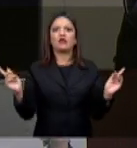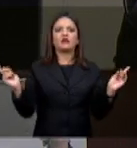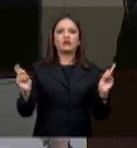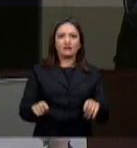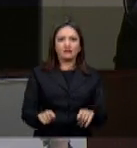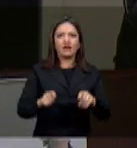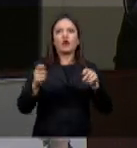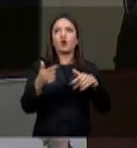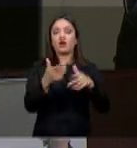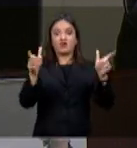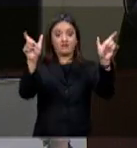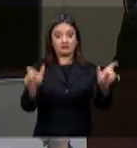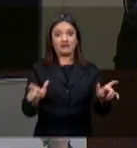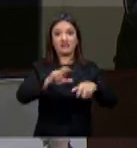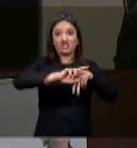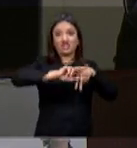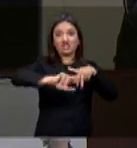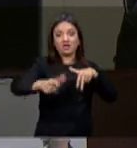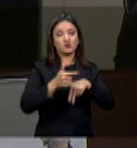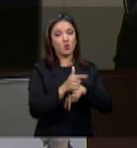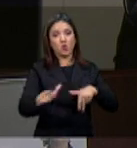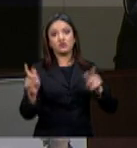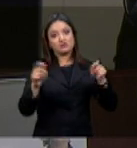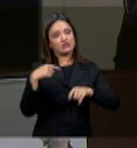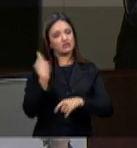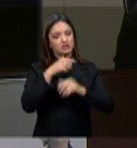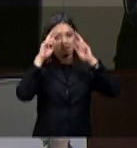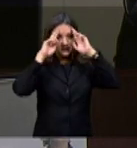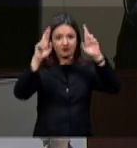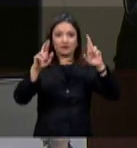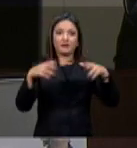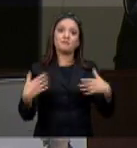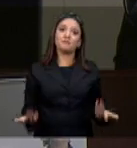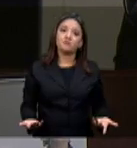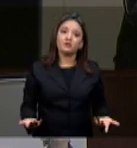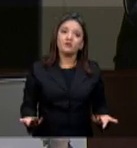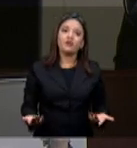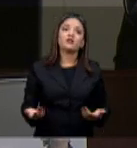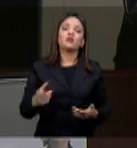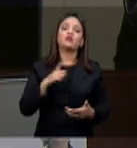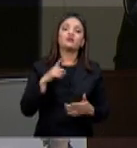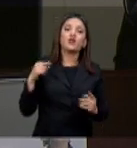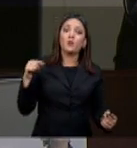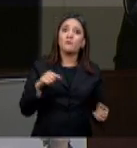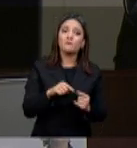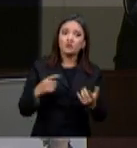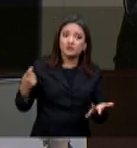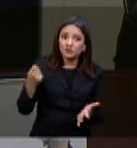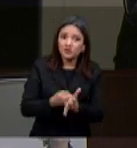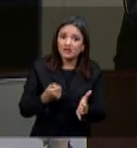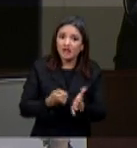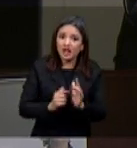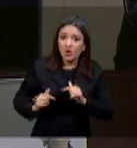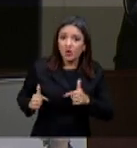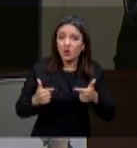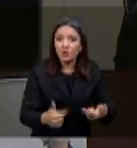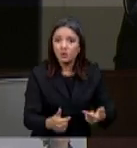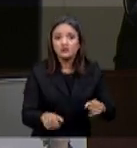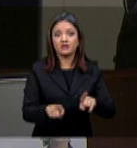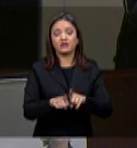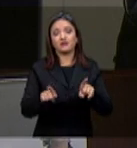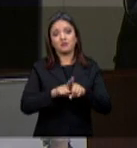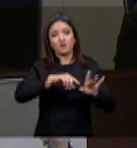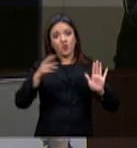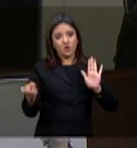respeitar e absorver? Não haveria a questão crucial da luta, o reconhecimento ilimitado e